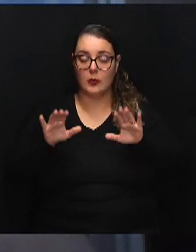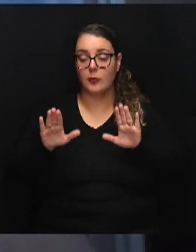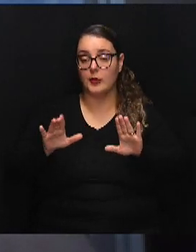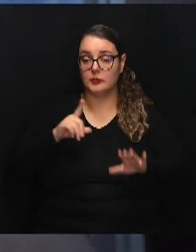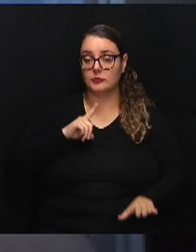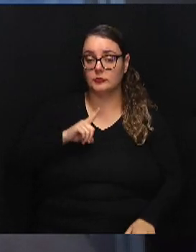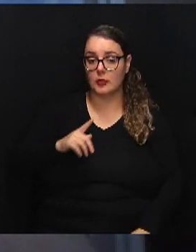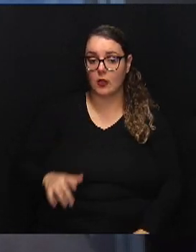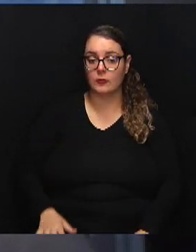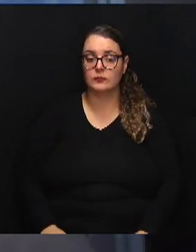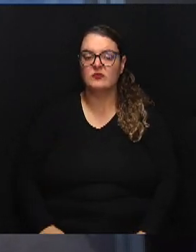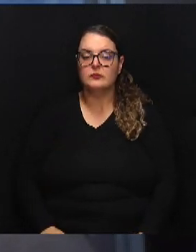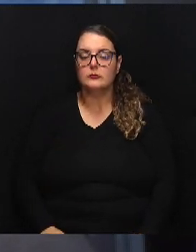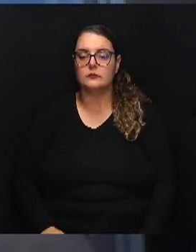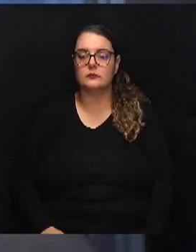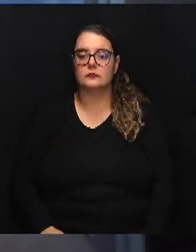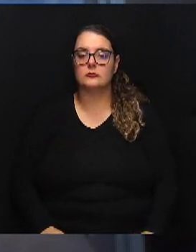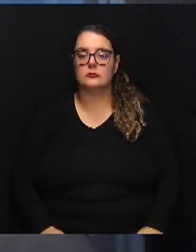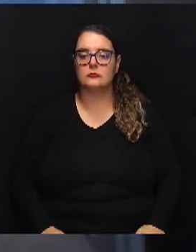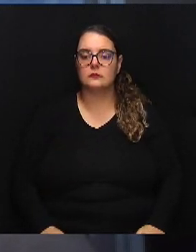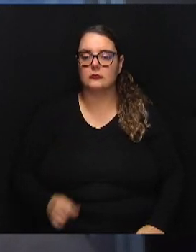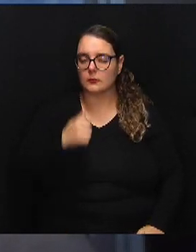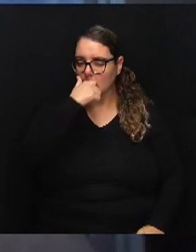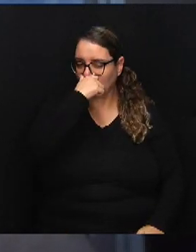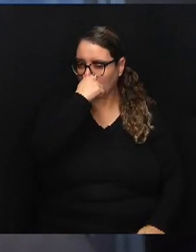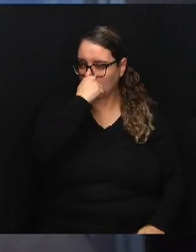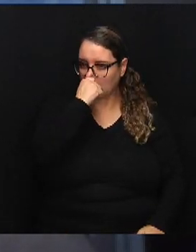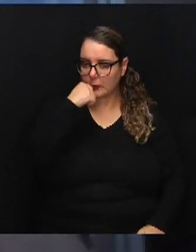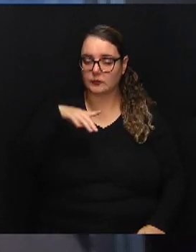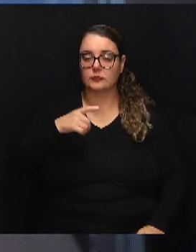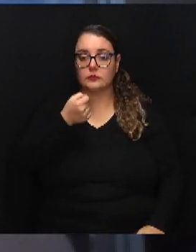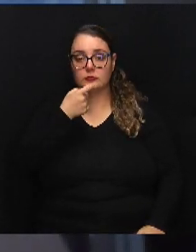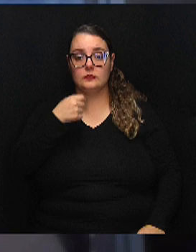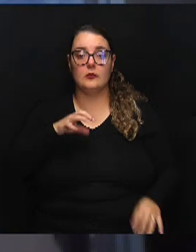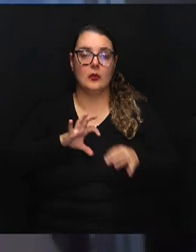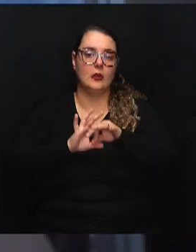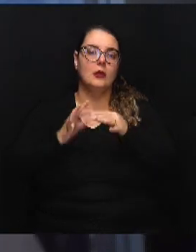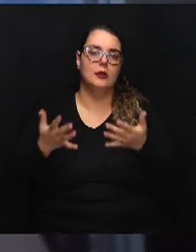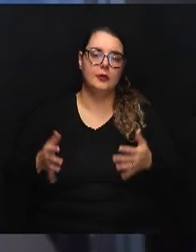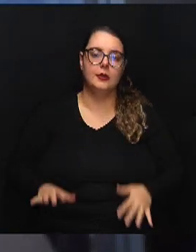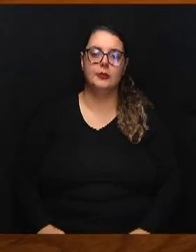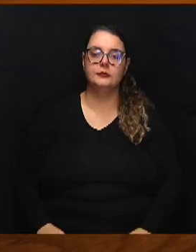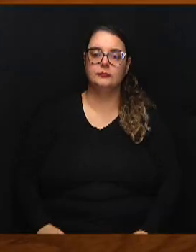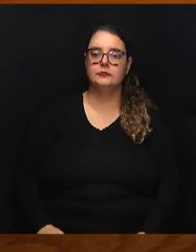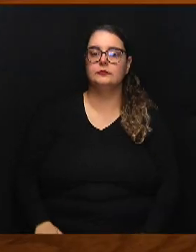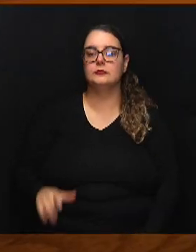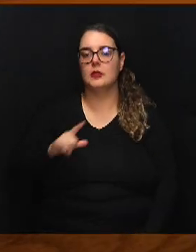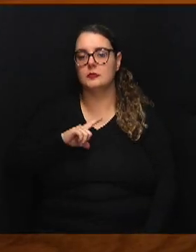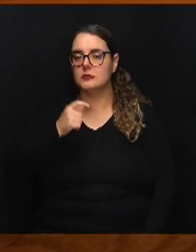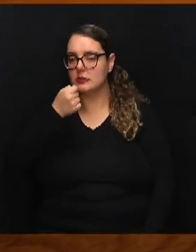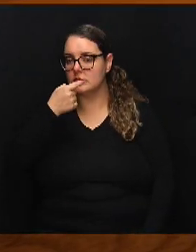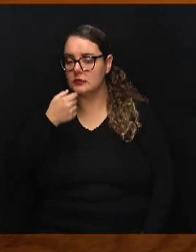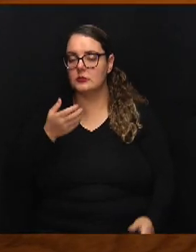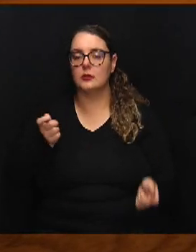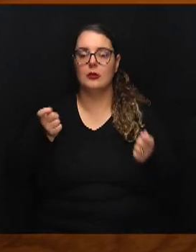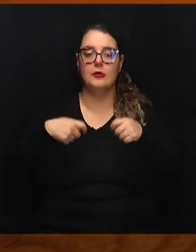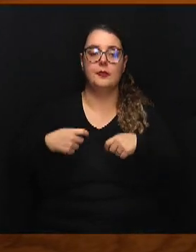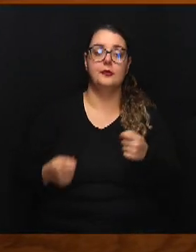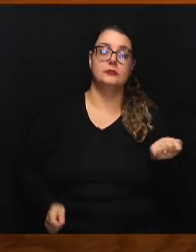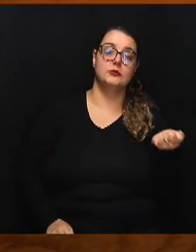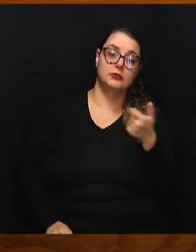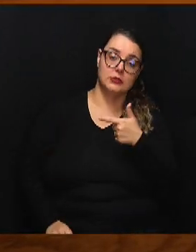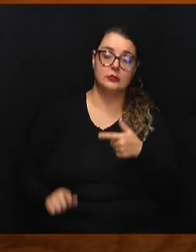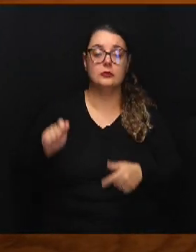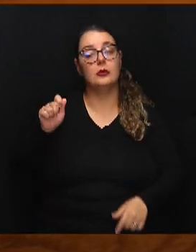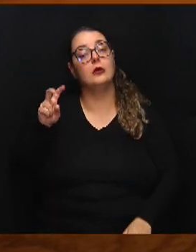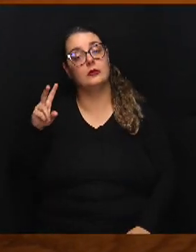temos mais medicamentos disponíveis, nós temos mais drogas, mais possibilidade de tratamento do que no AVC,